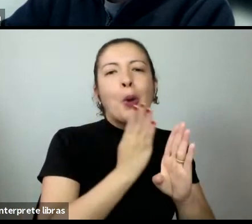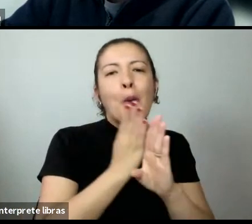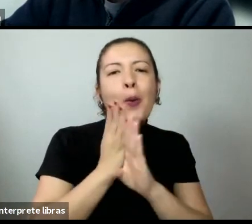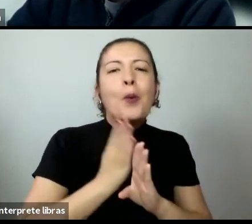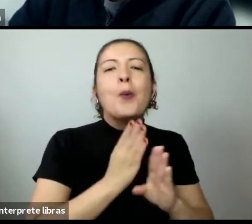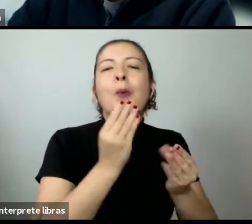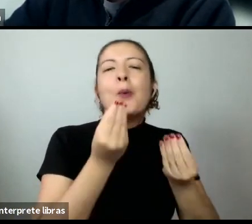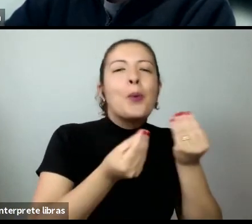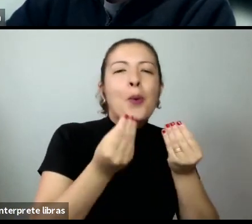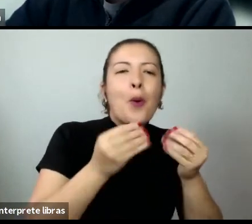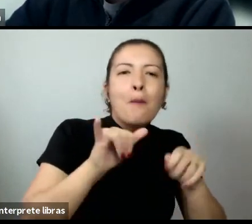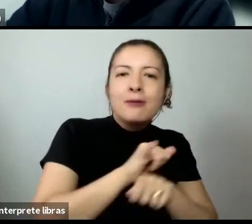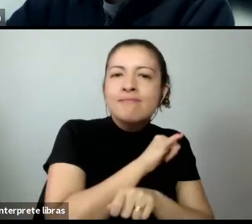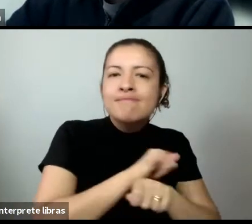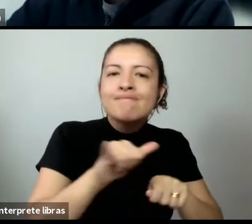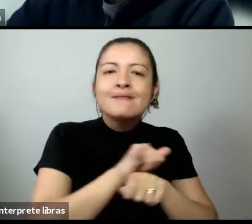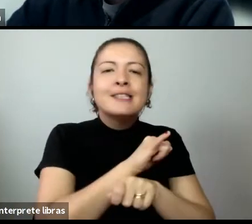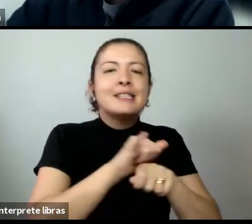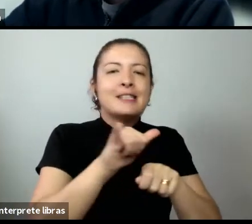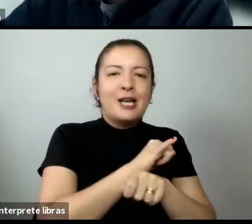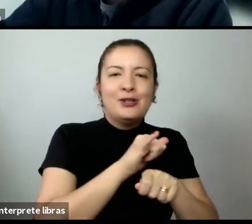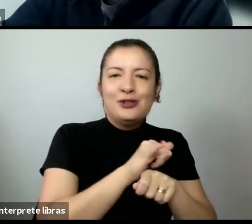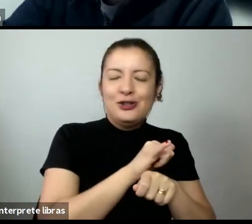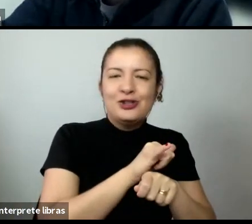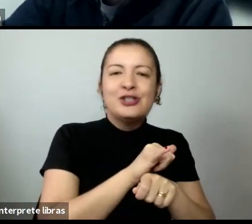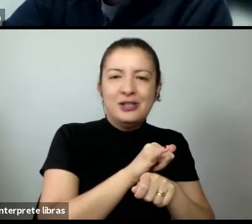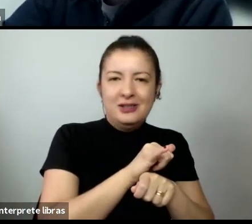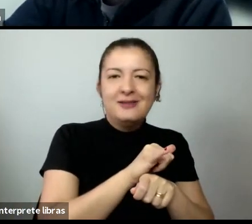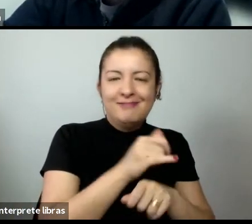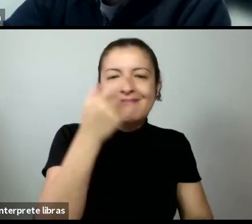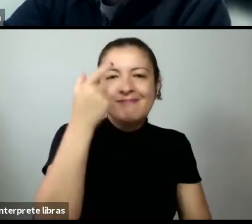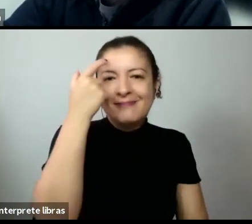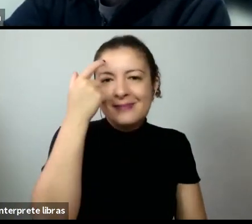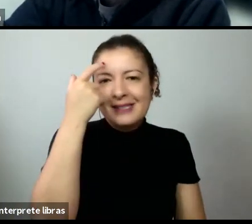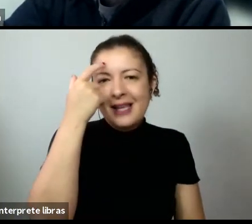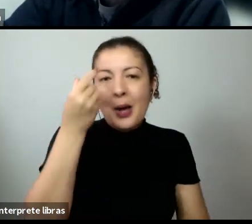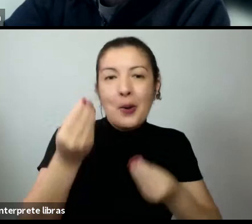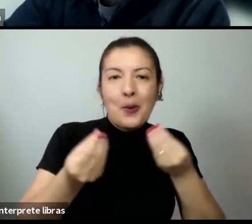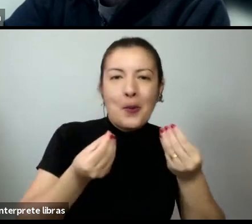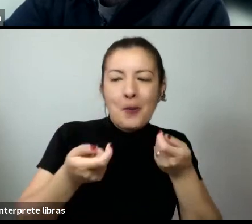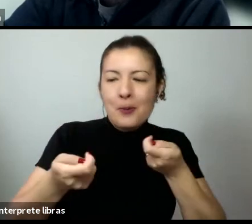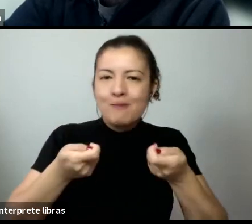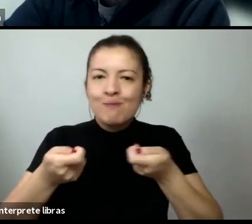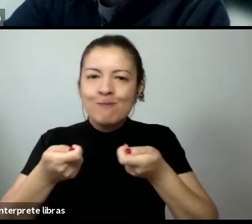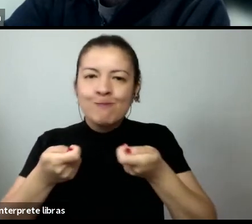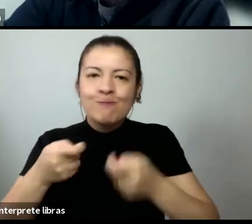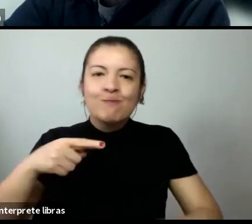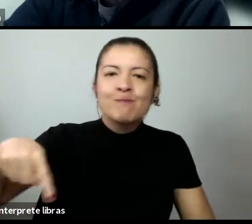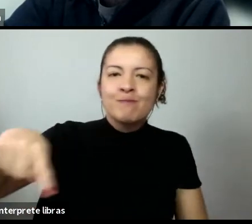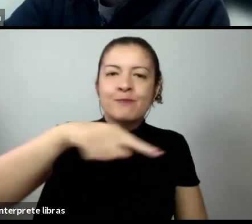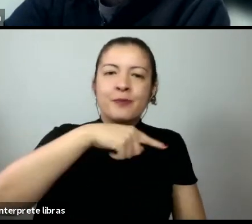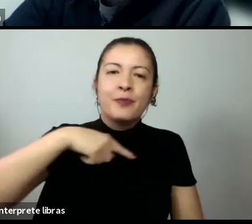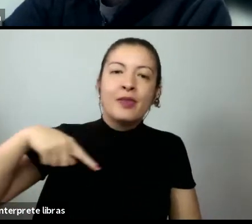para lidarmos com essa realidade, né, das populações das áreas de ocorrência de